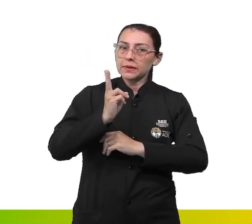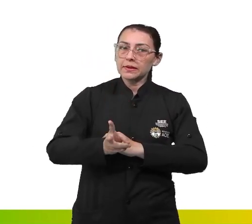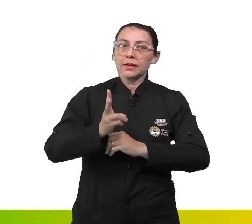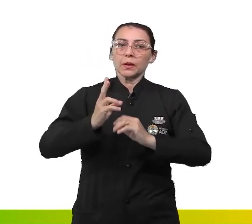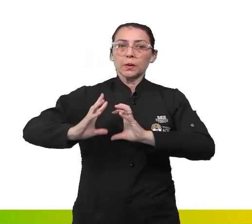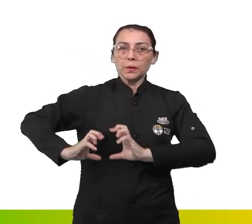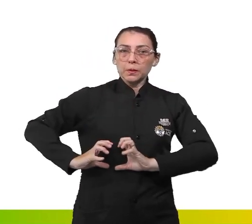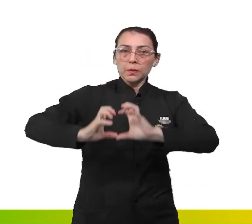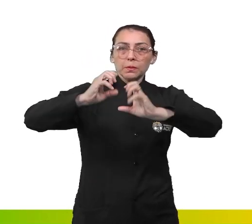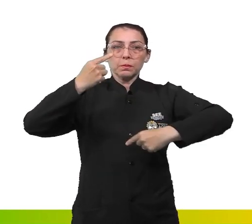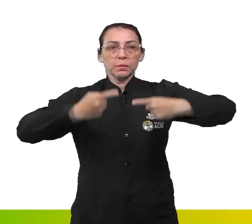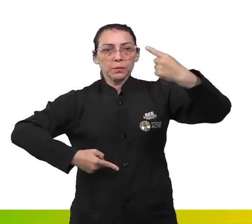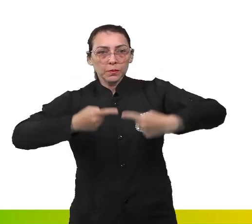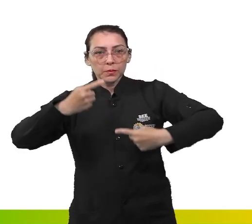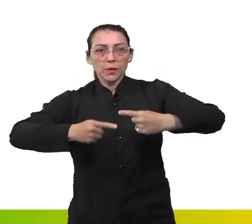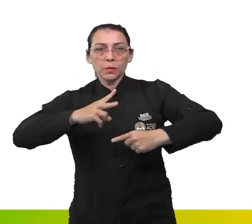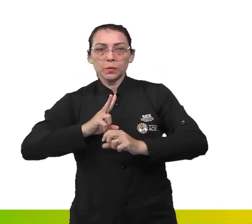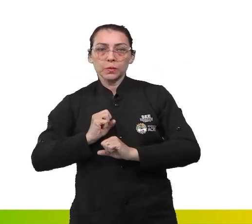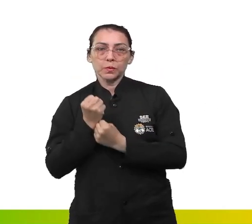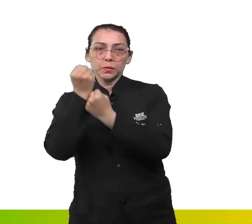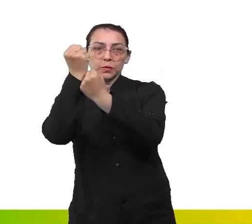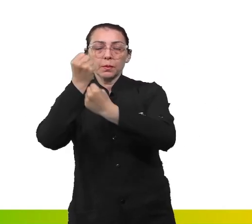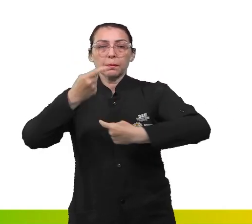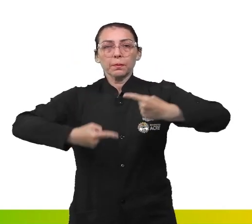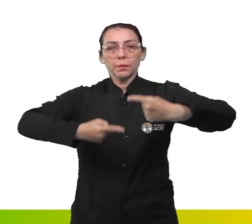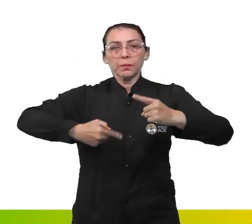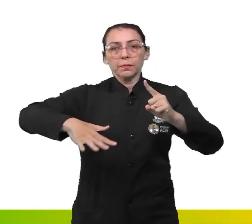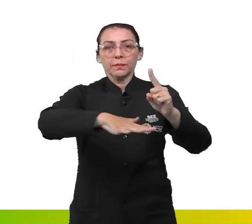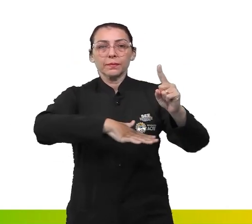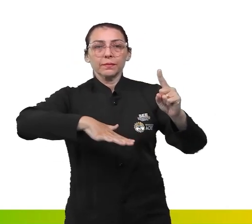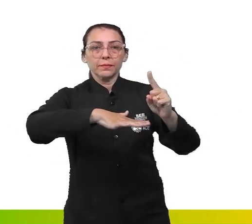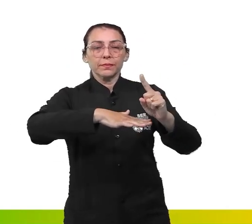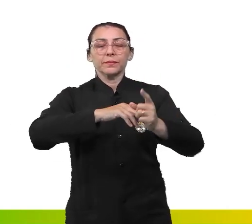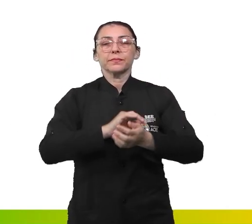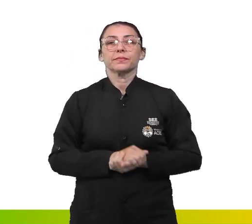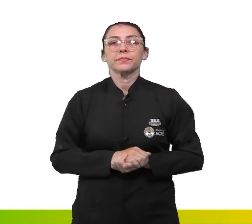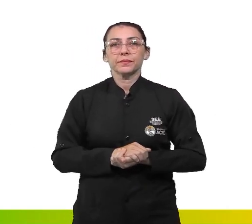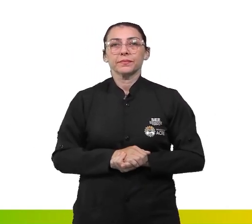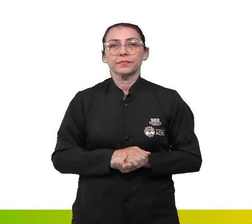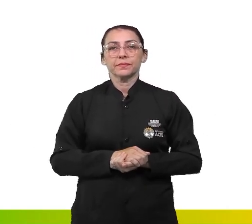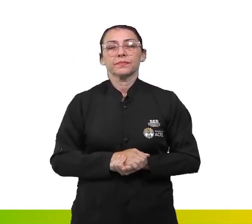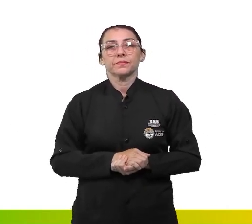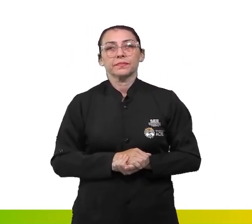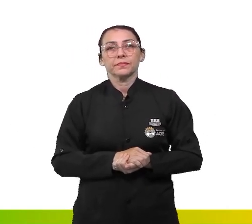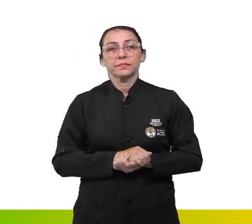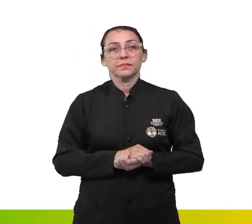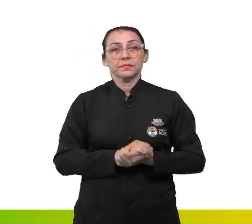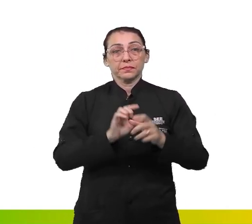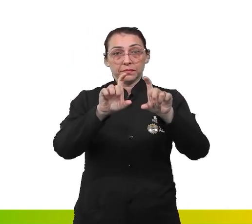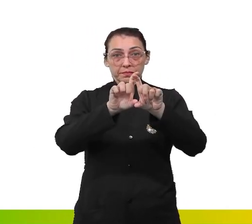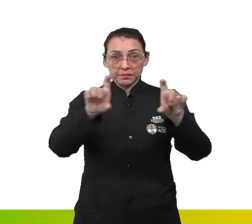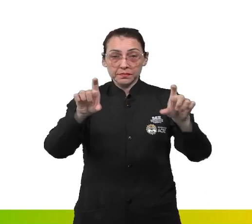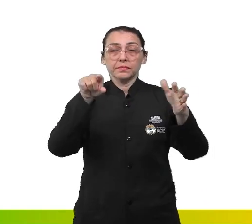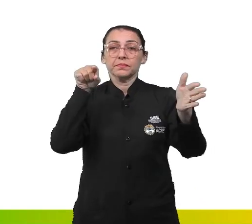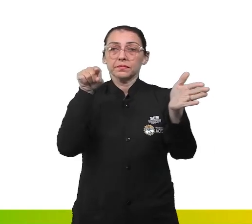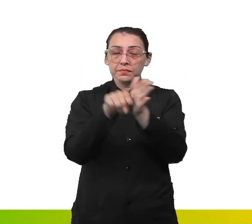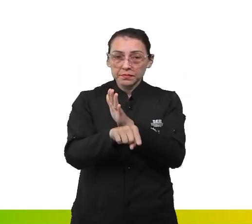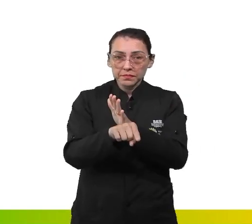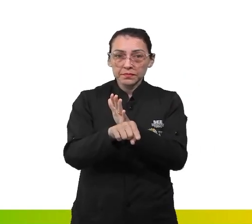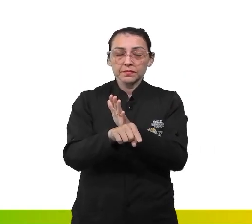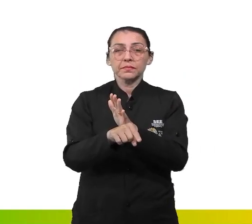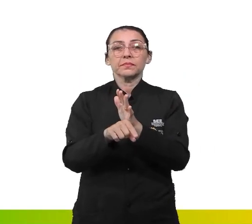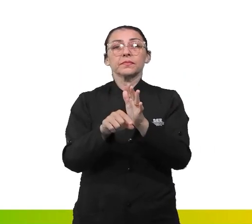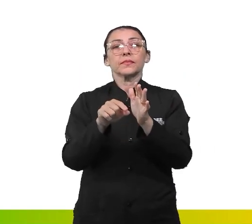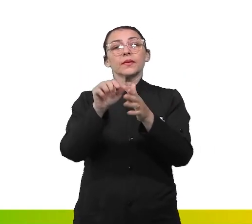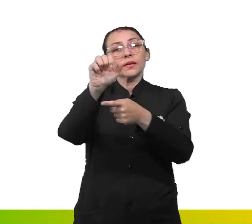de conflitos políticos e o fortalecimento de políticas sociais. Diante do enunciado da questão